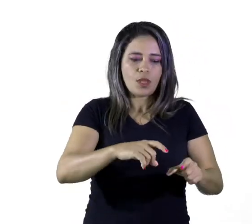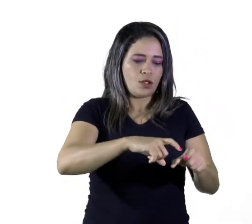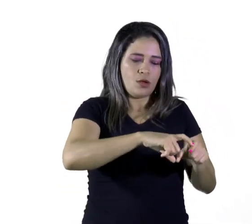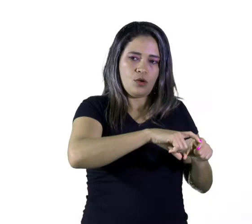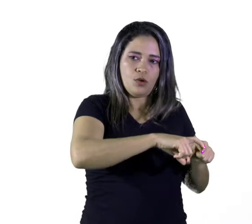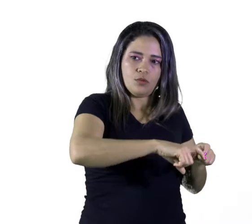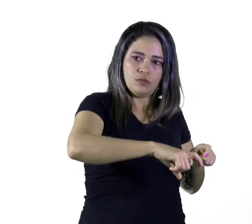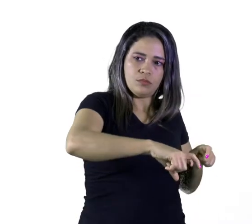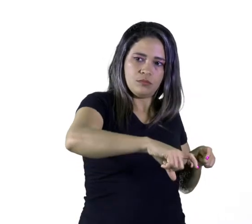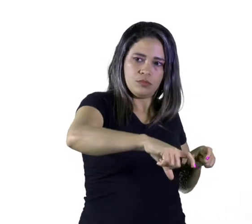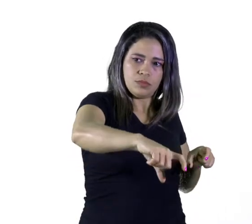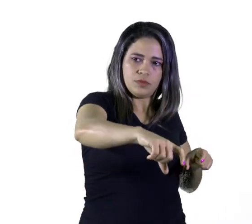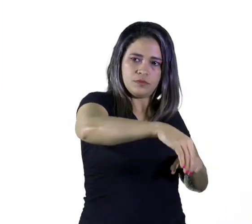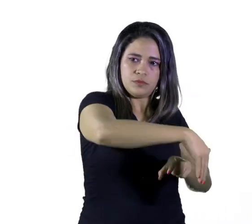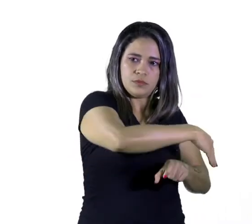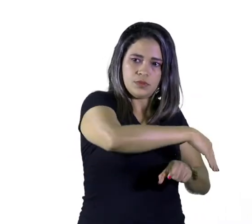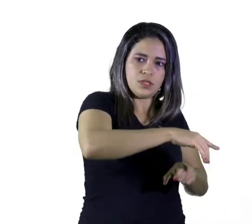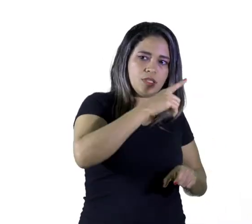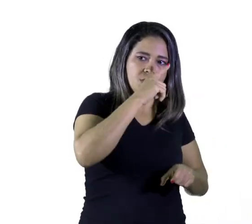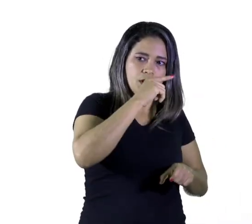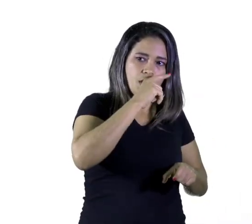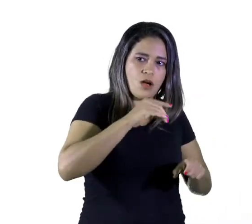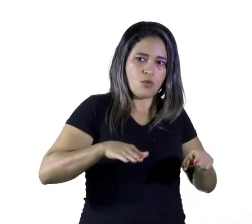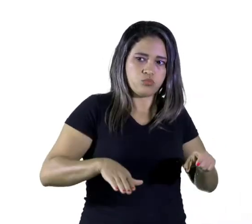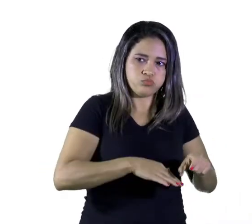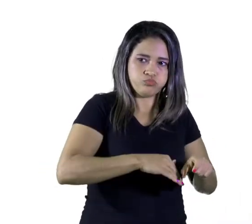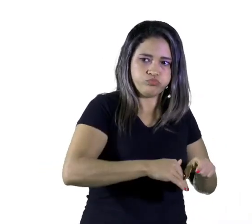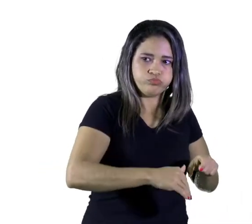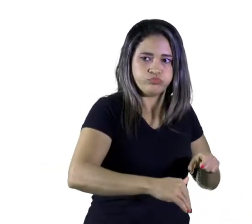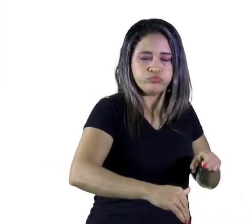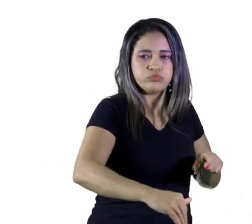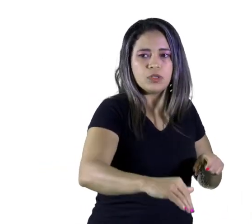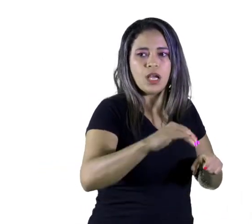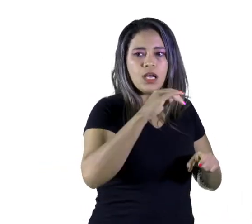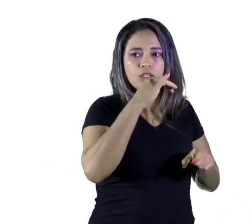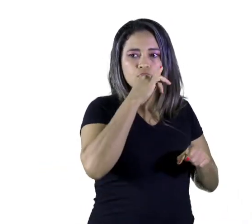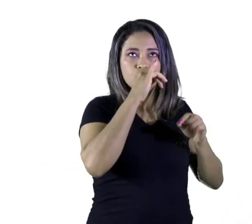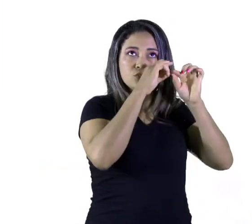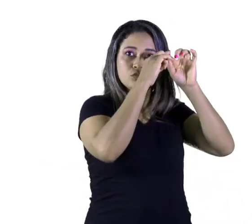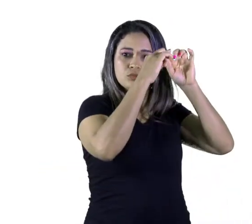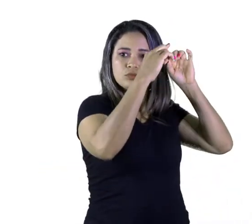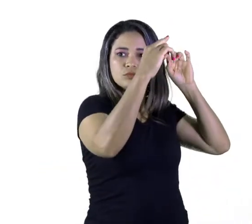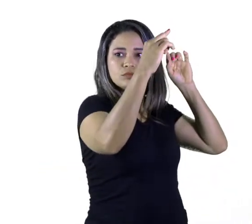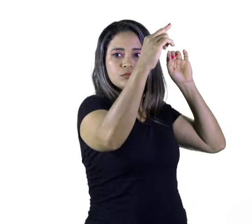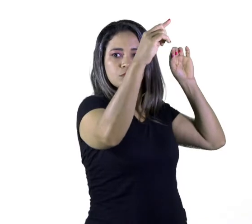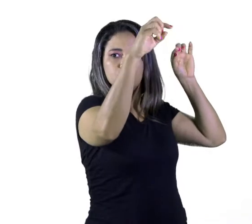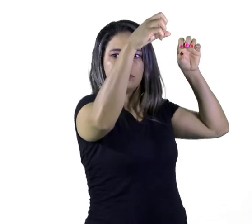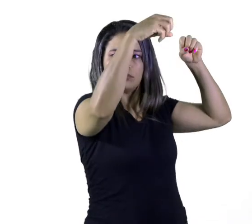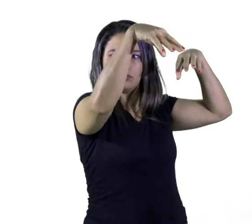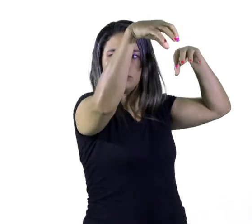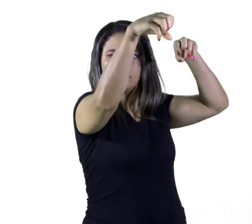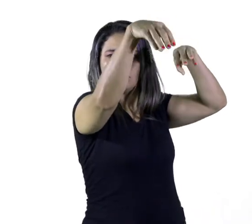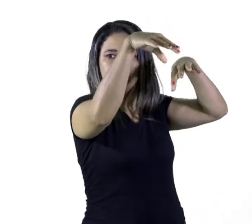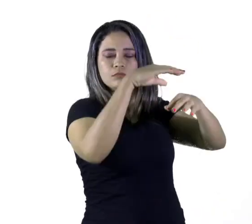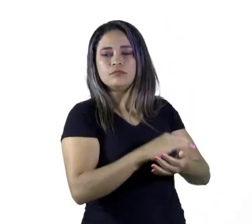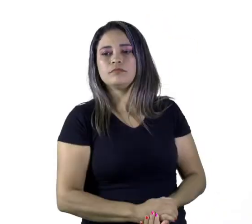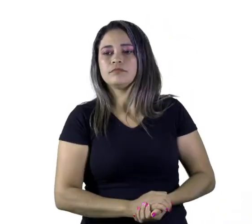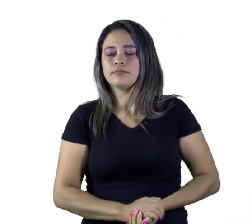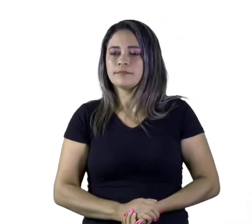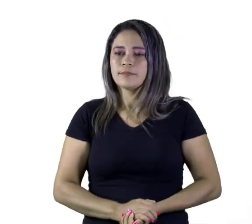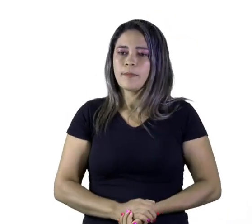calçamento, canalização de água das chuvas, rede de iluminação pública para distribuição de energia elétrica,